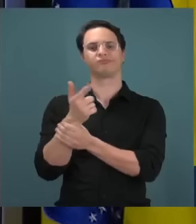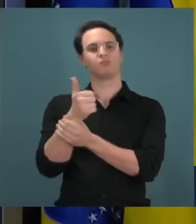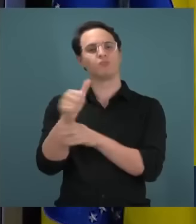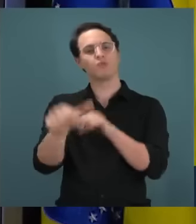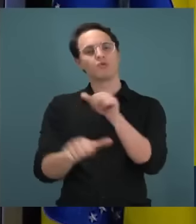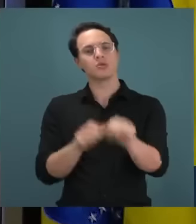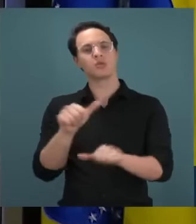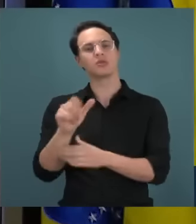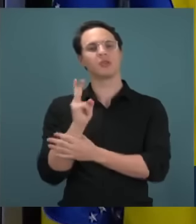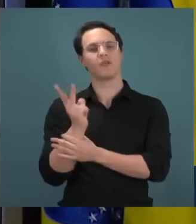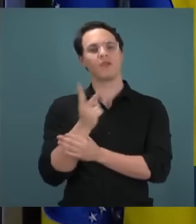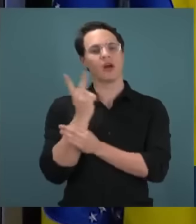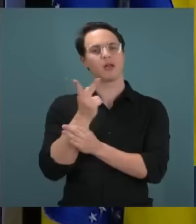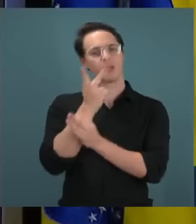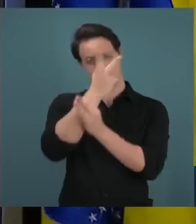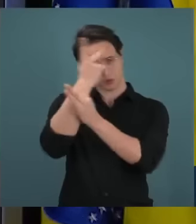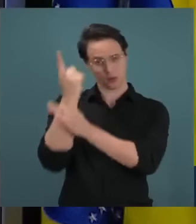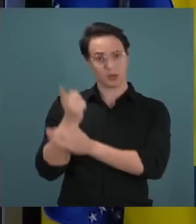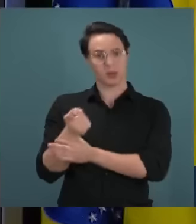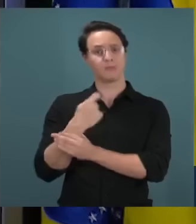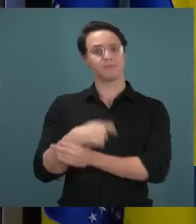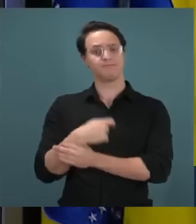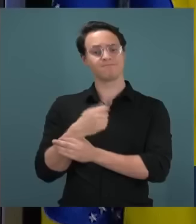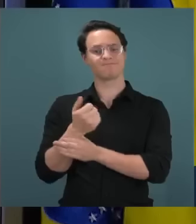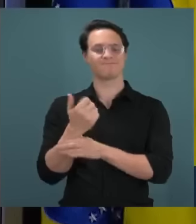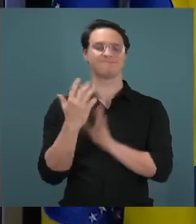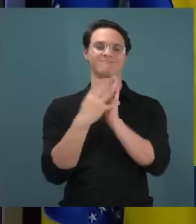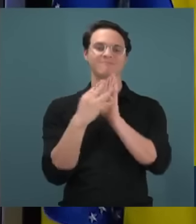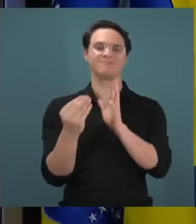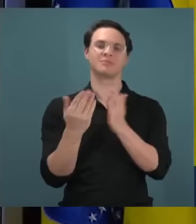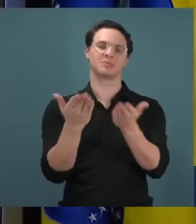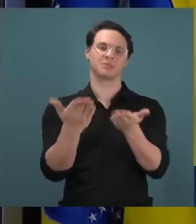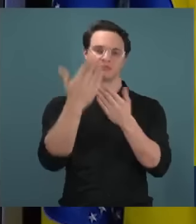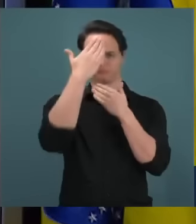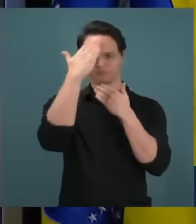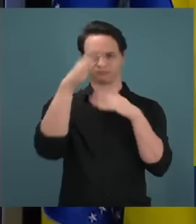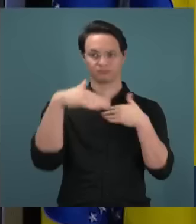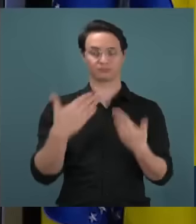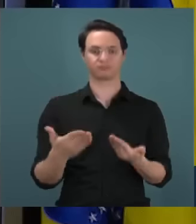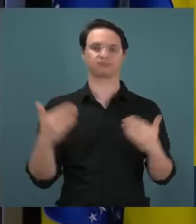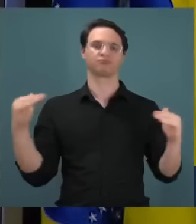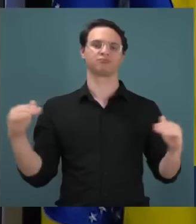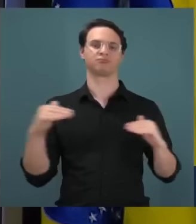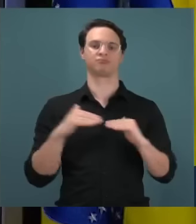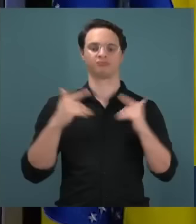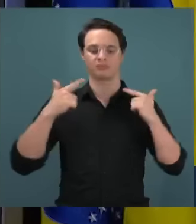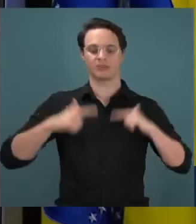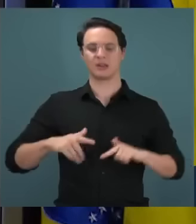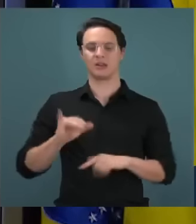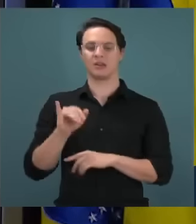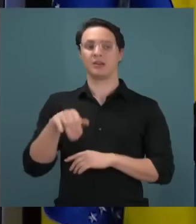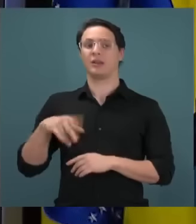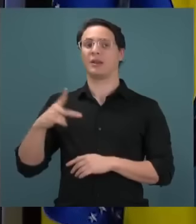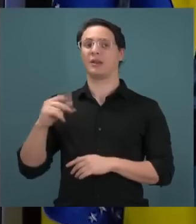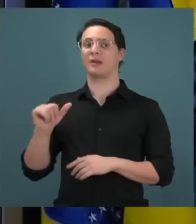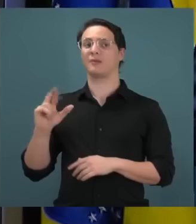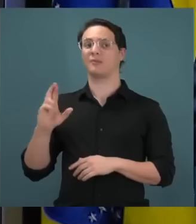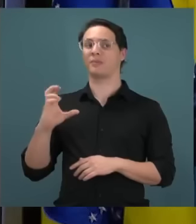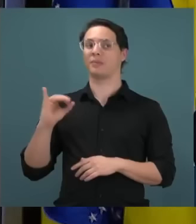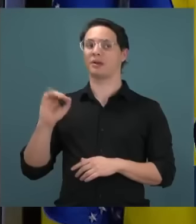aqueles que deveriam dar os melhores exemplos de dignidade e probidade e imparcialidade. Senhor presidente, prometo que é o último